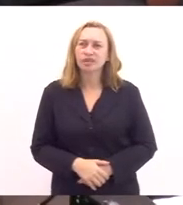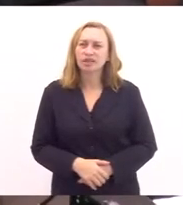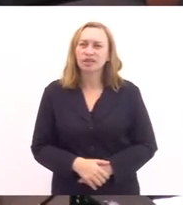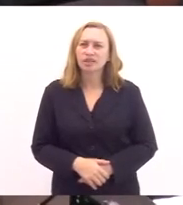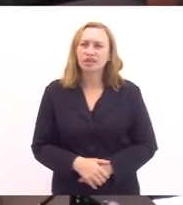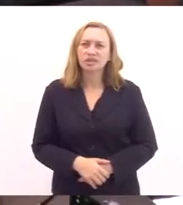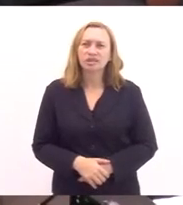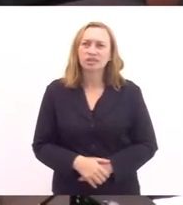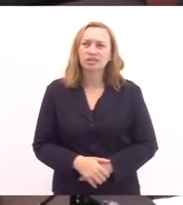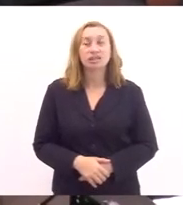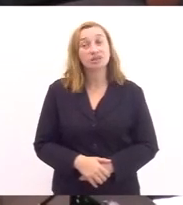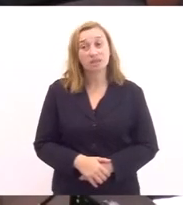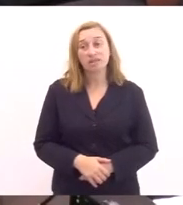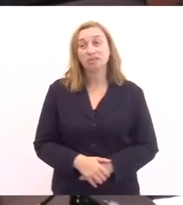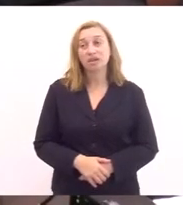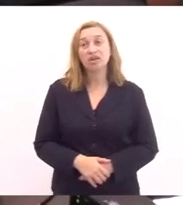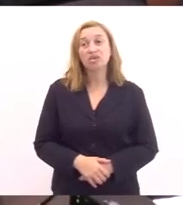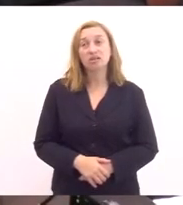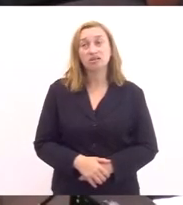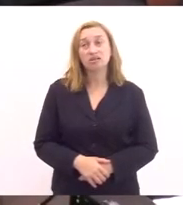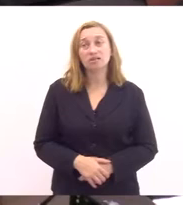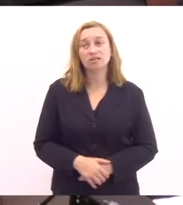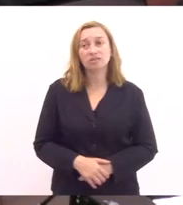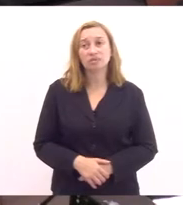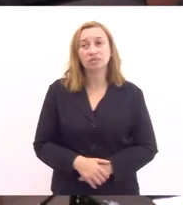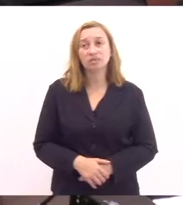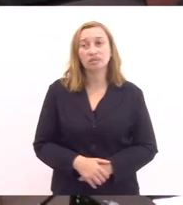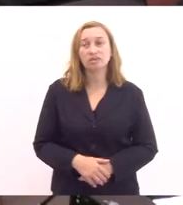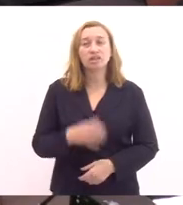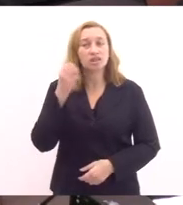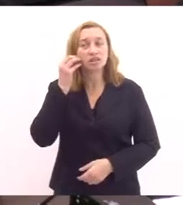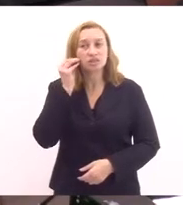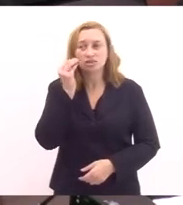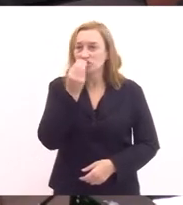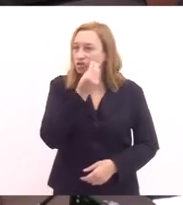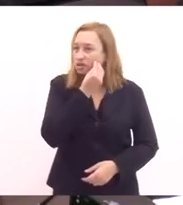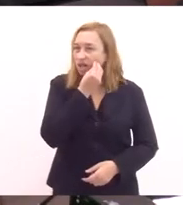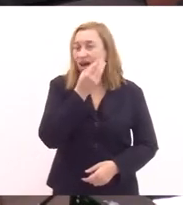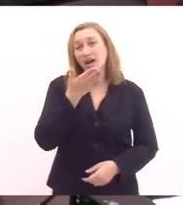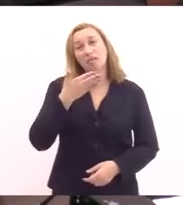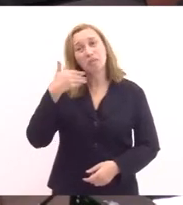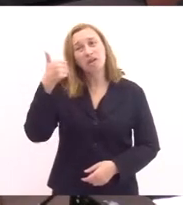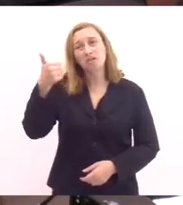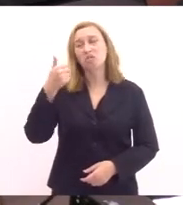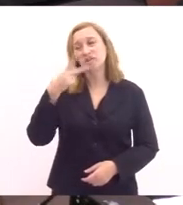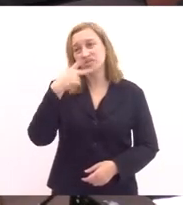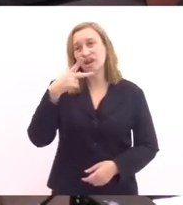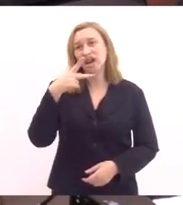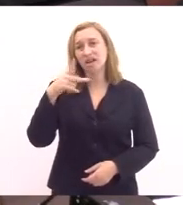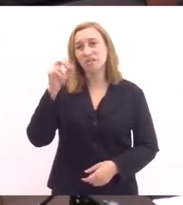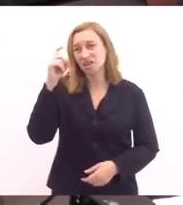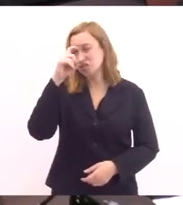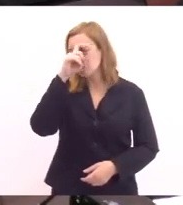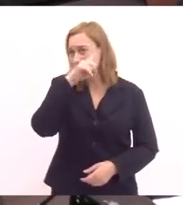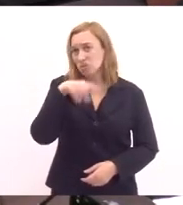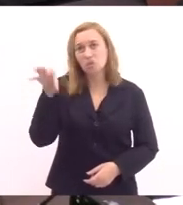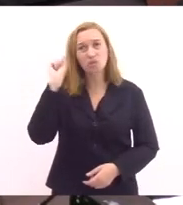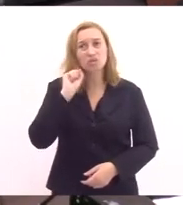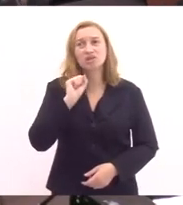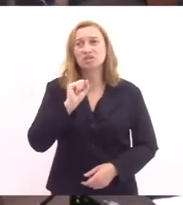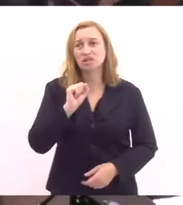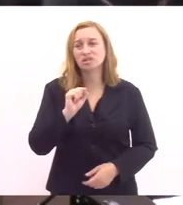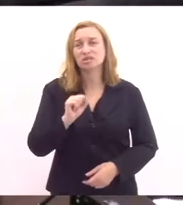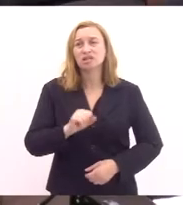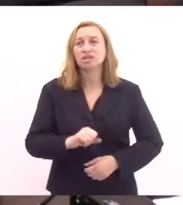Se conseguisse Tirar a máscara só para falar não tendo ninguém a 1,5 de você seguramente a